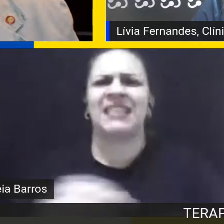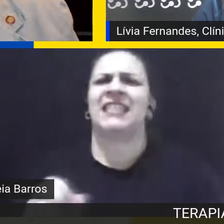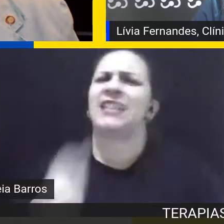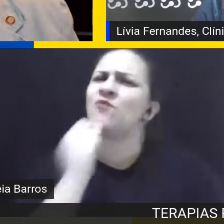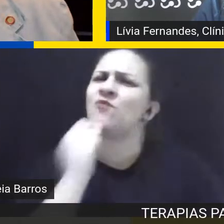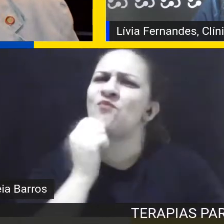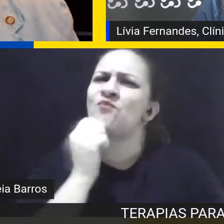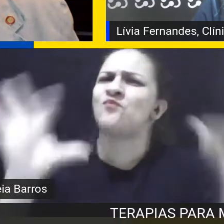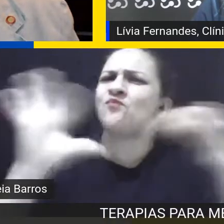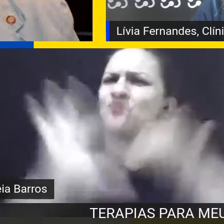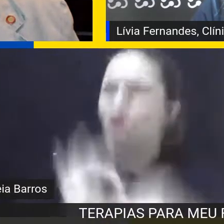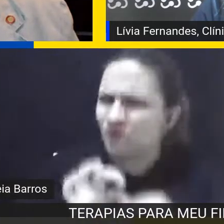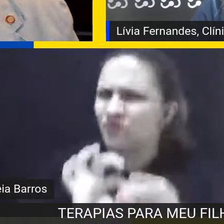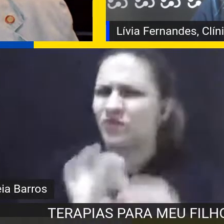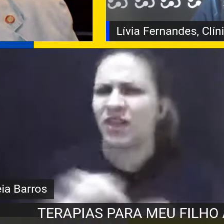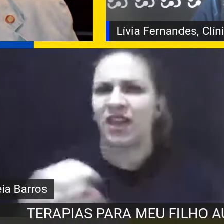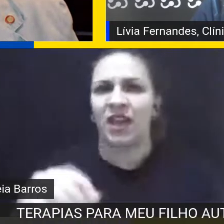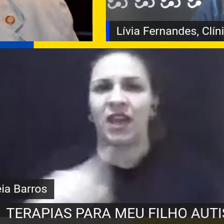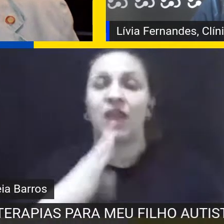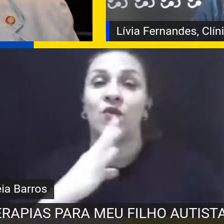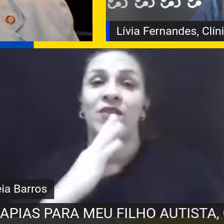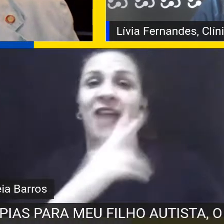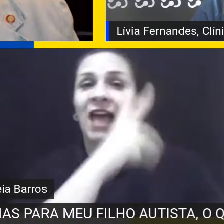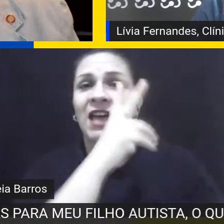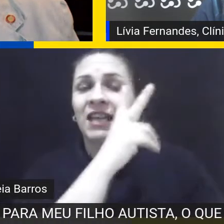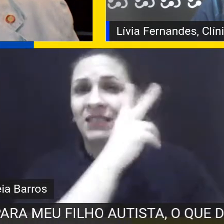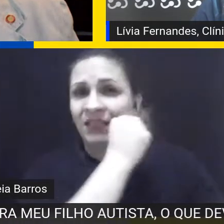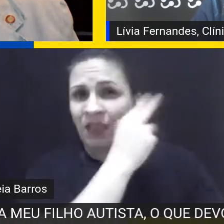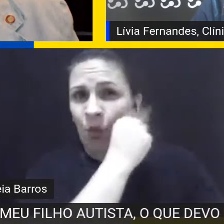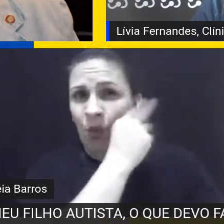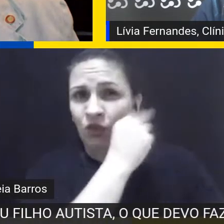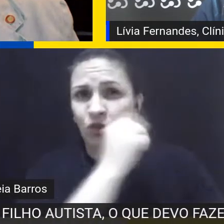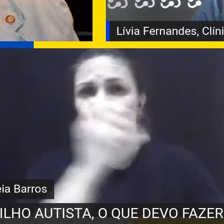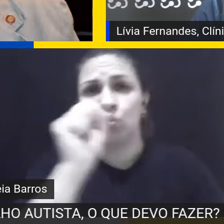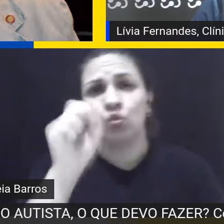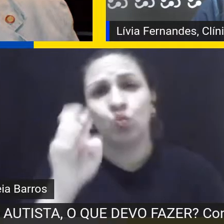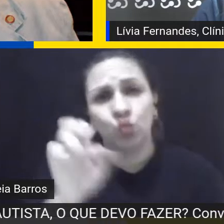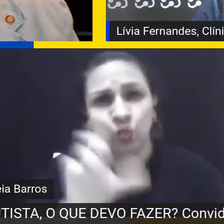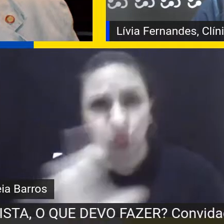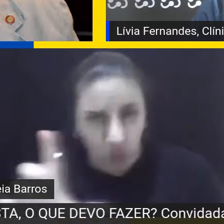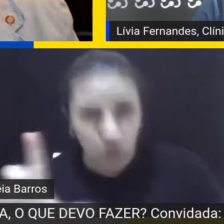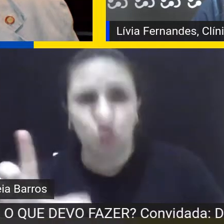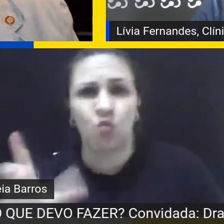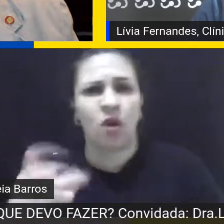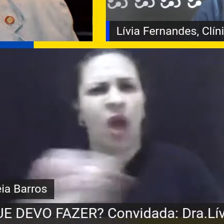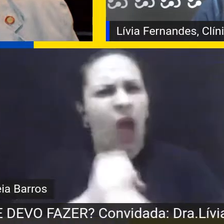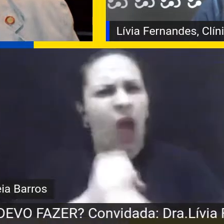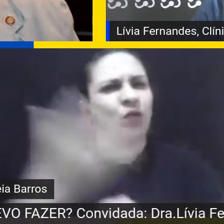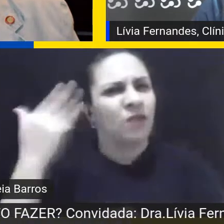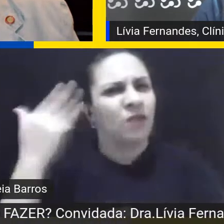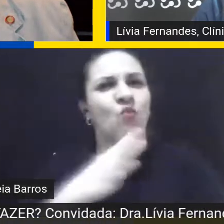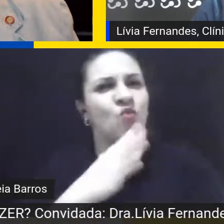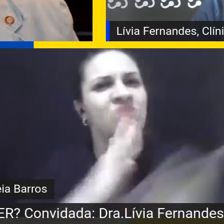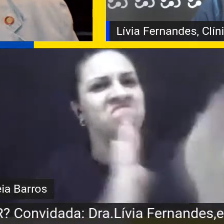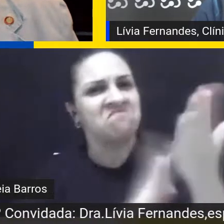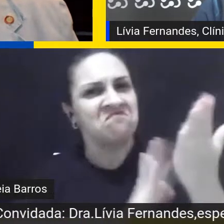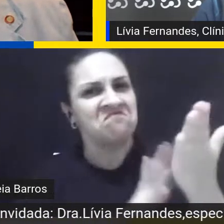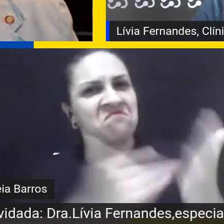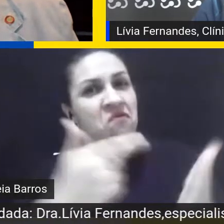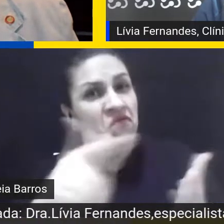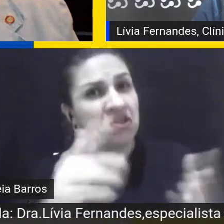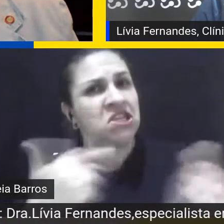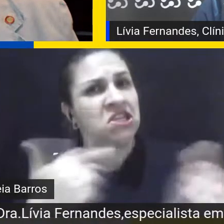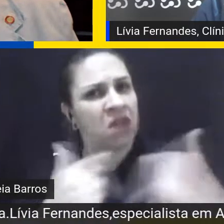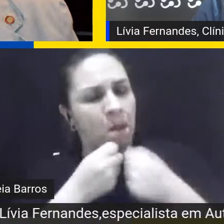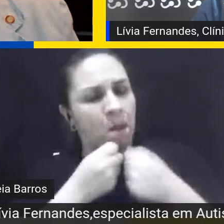Sul, nós conhecemos vocês através do Moab há alguns anos. Eu quero parabenizar o trabalho de vocês,